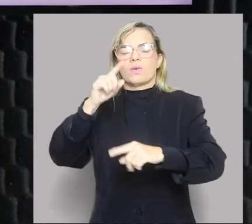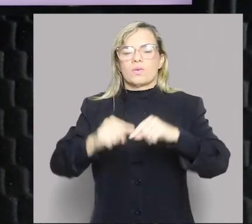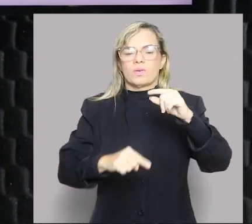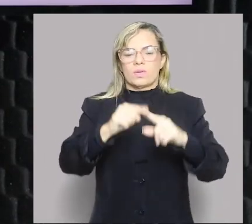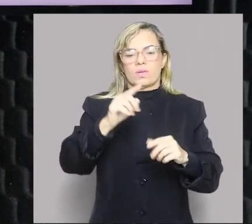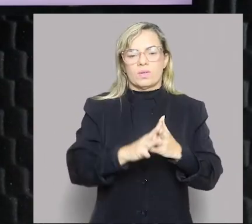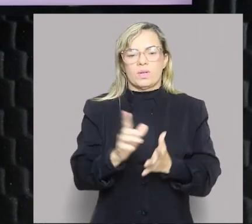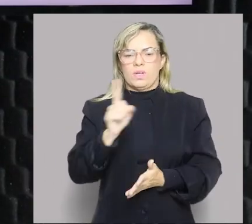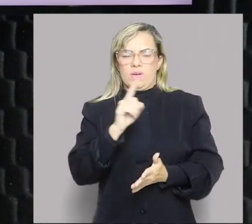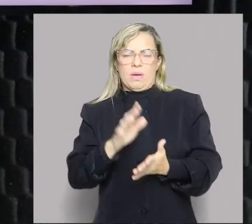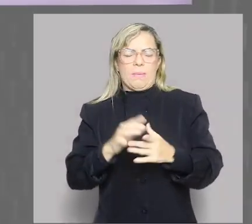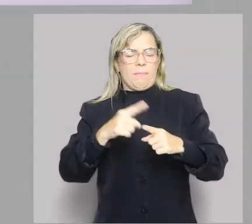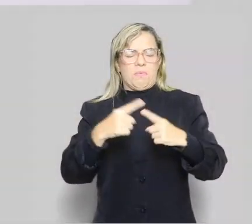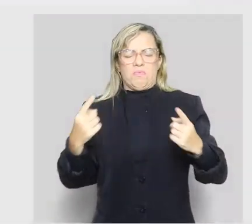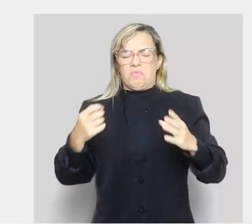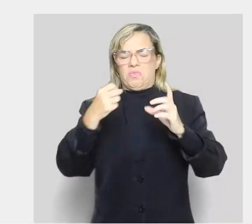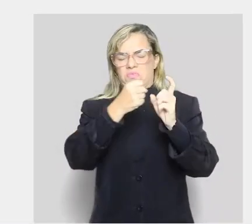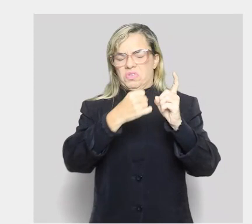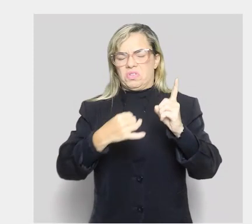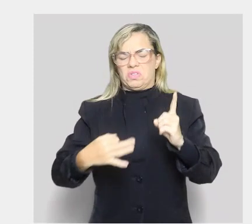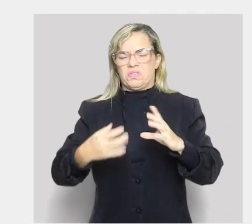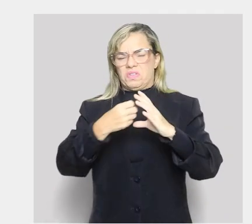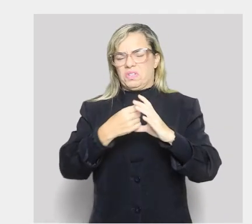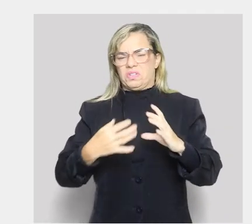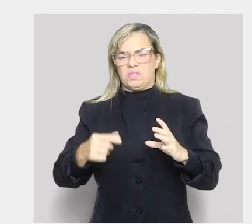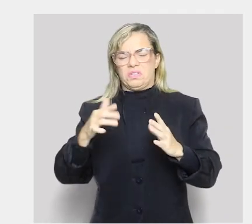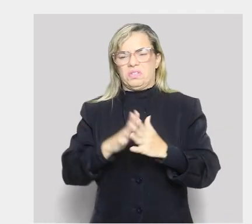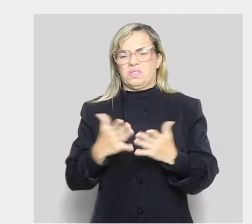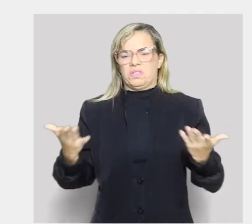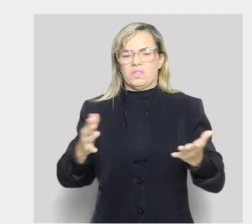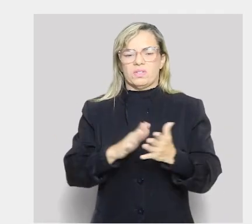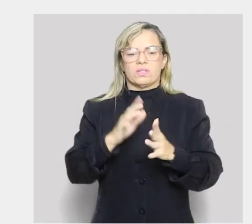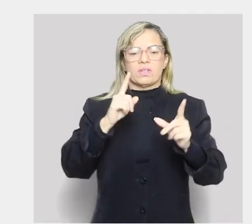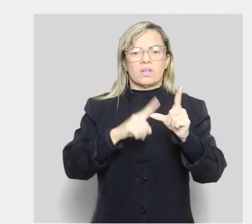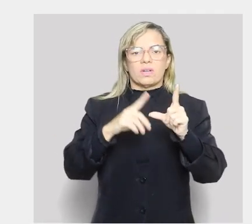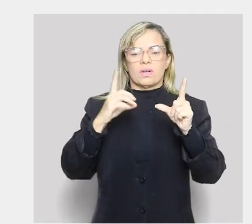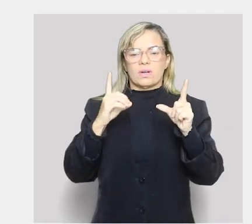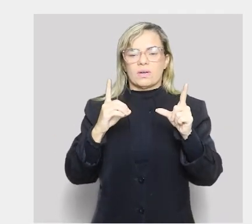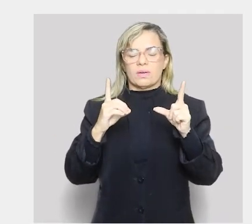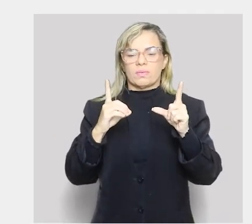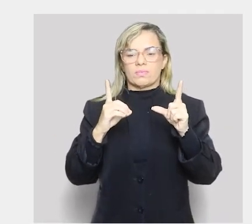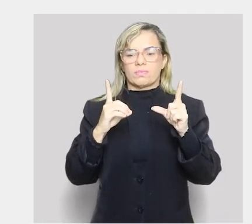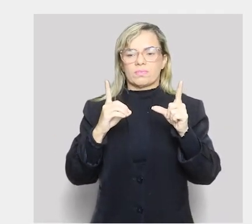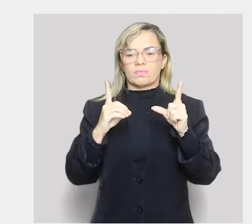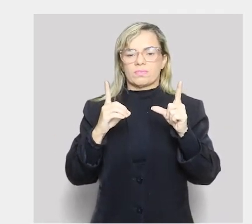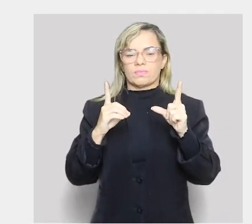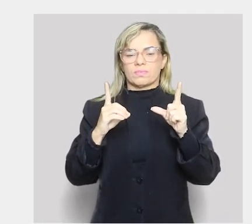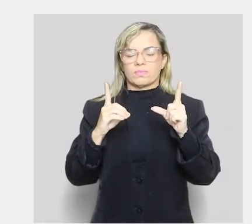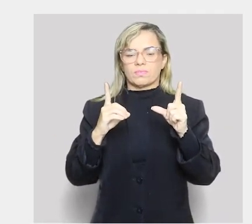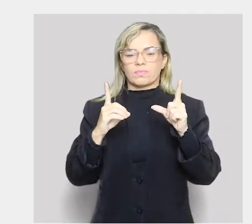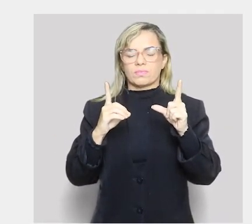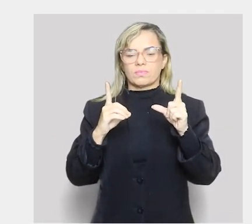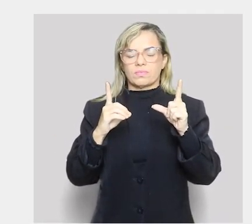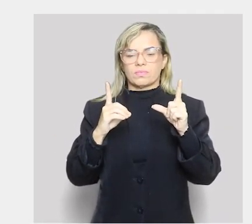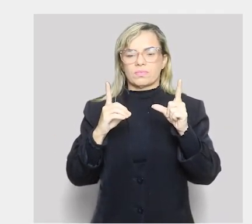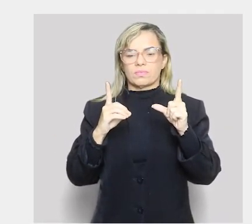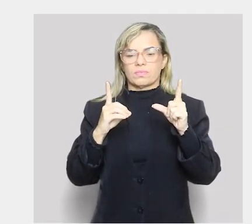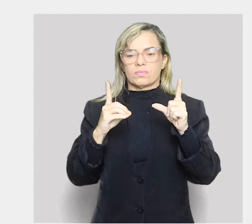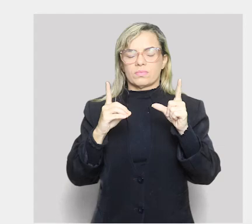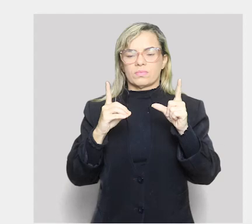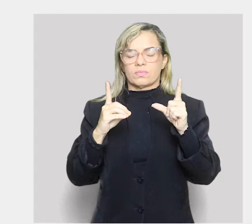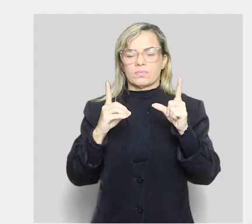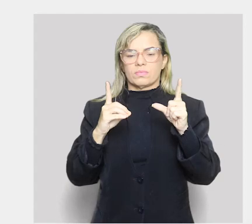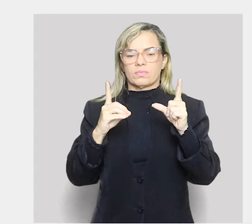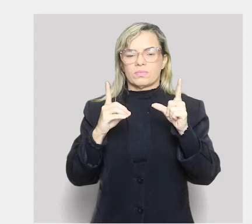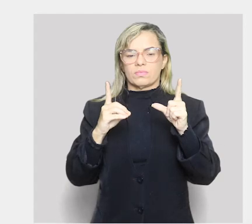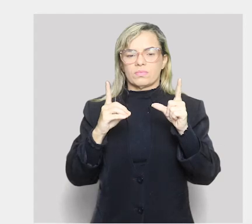descrever essas características. Conscientizar o leitor dos perigos relacionados ao excesso de produtos eletroeletrônicos